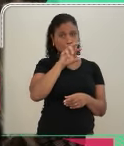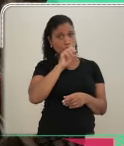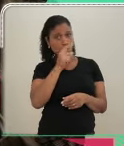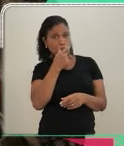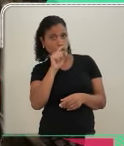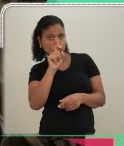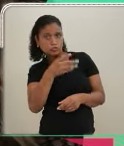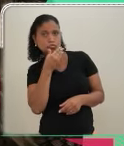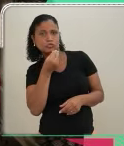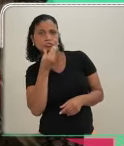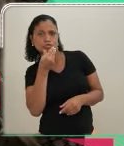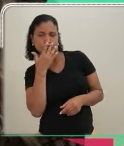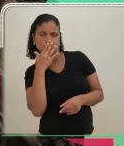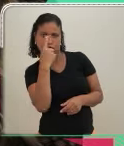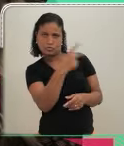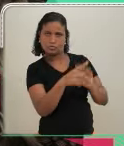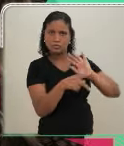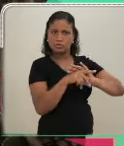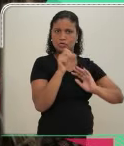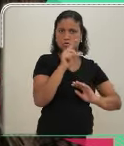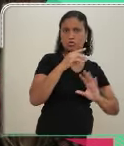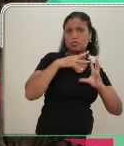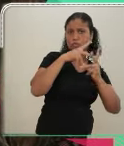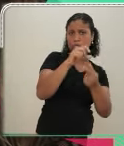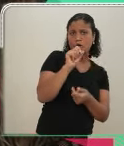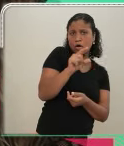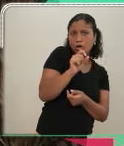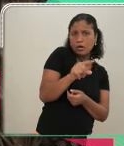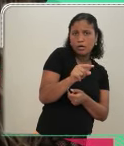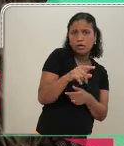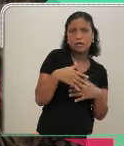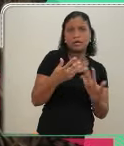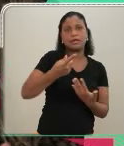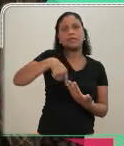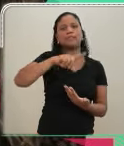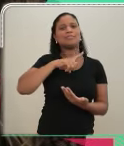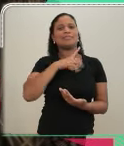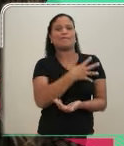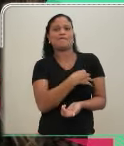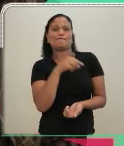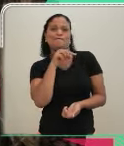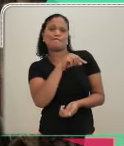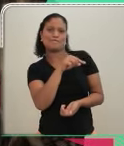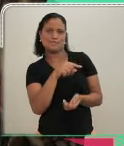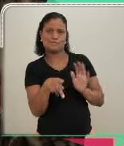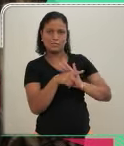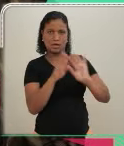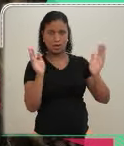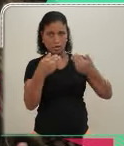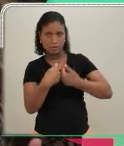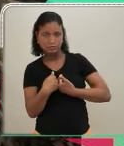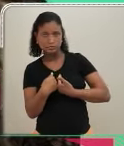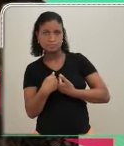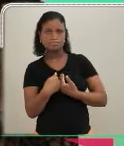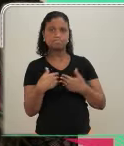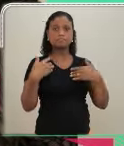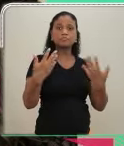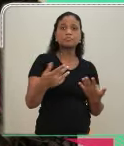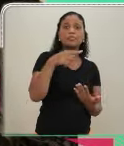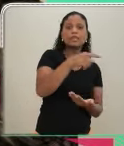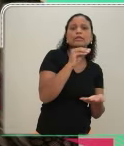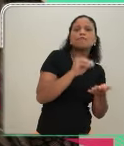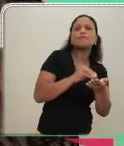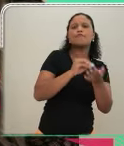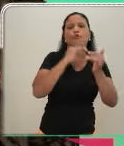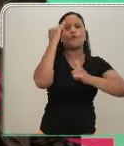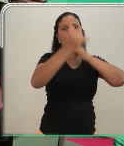grupo formado por pais, né? Após nós termos os filhos diagnosticados com autismo, nós nos deparamos com um cenário de falta de informação a respeito